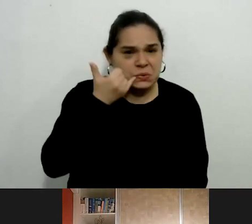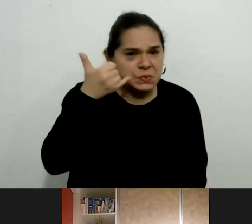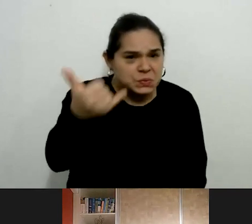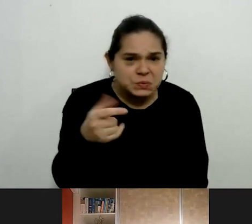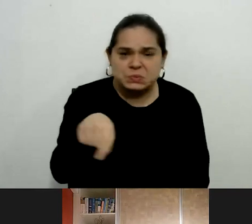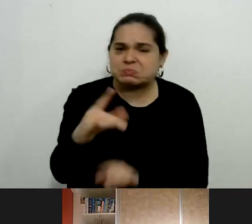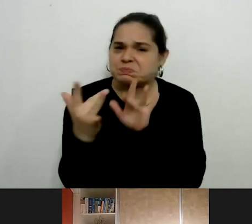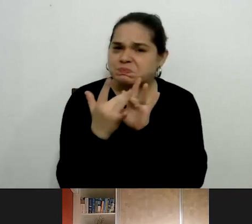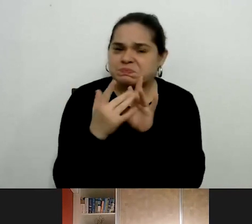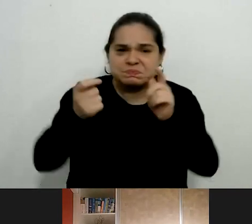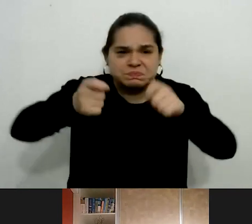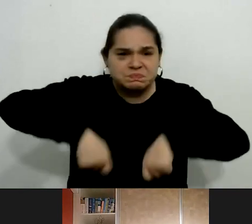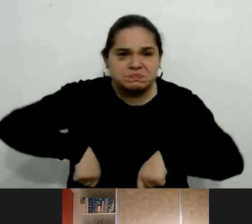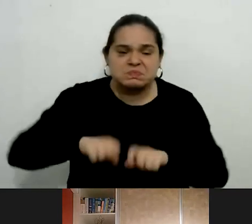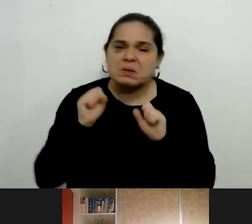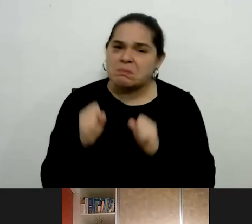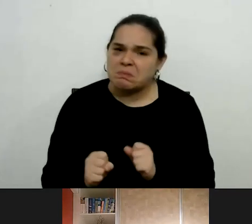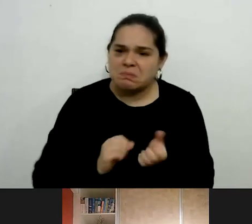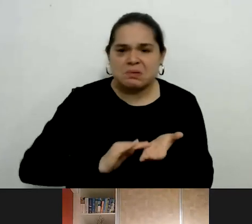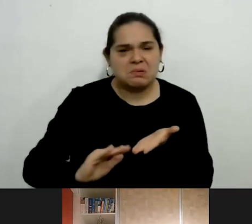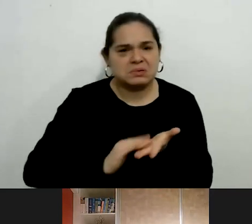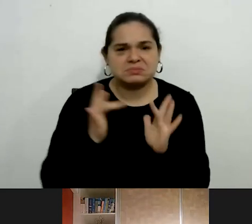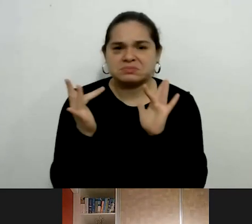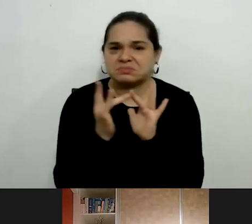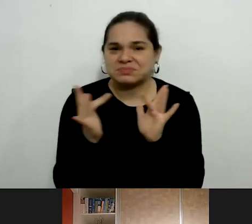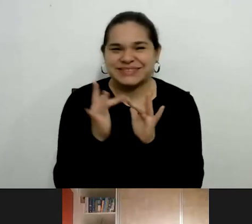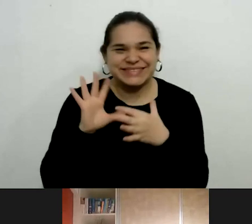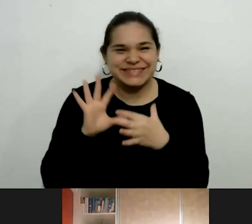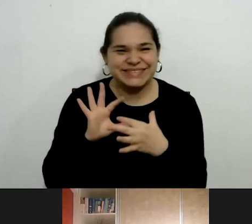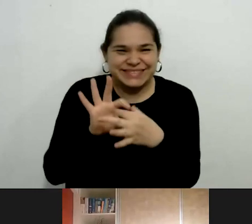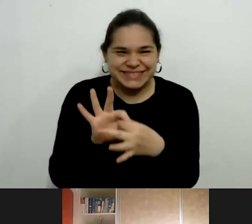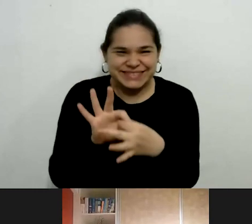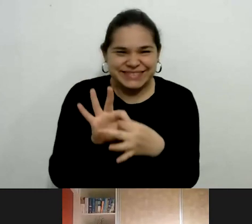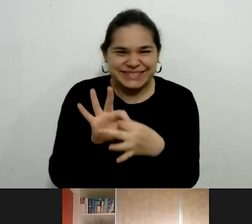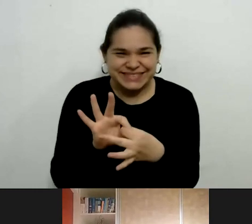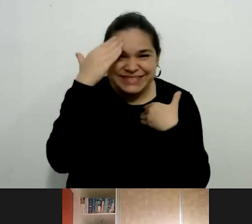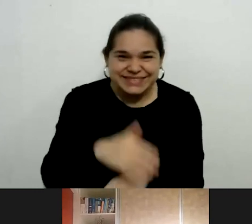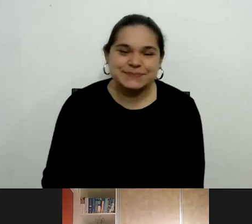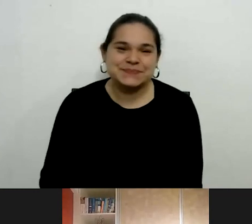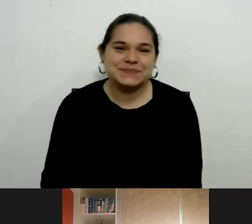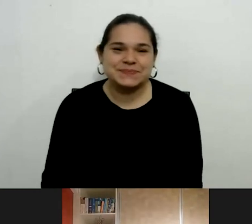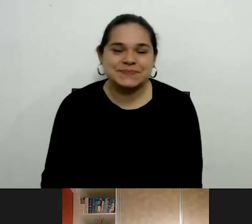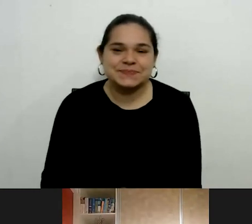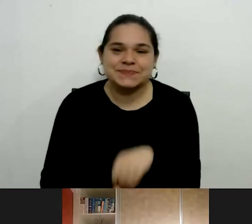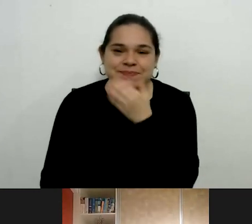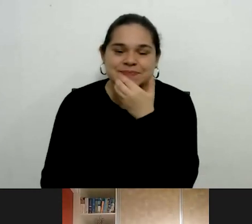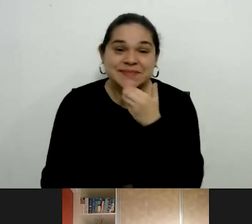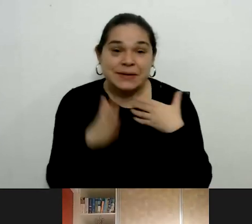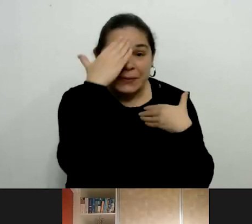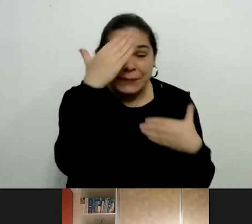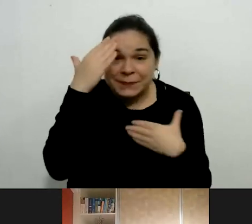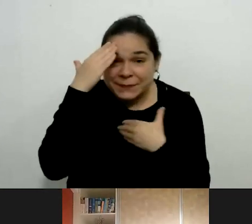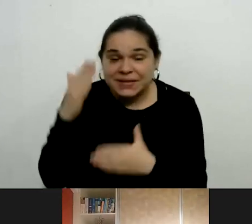tenham, ele pode passar pra vocês aí, tamo junto. Valeu, pessoal, obrigado. Mário Moreira e o Flareto também, obrigado da